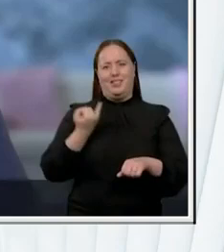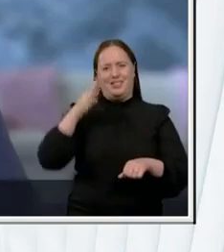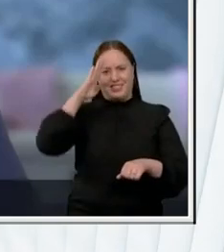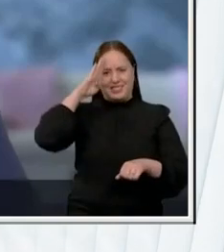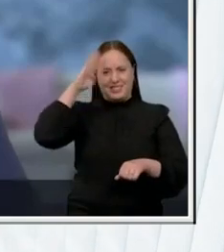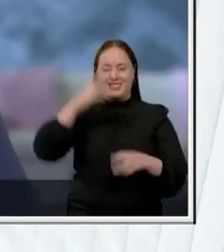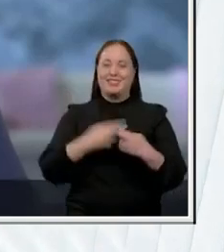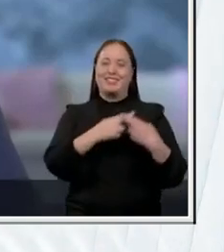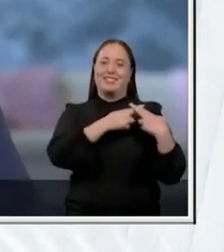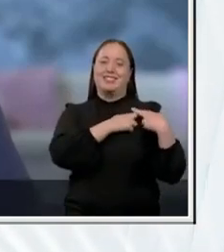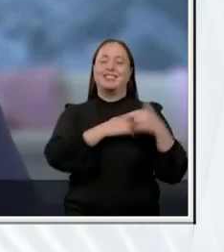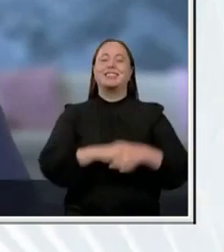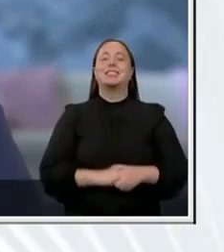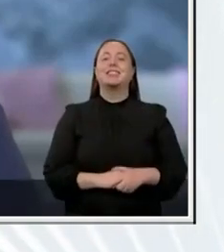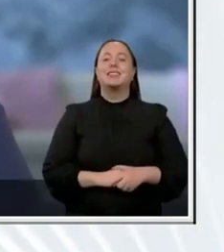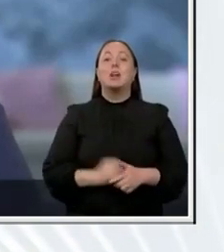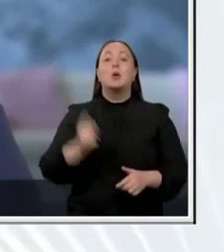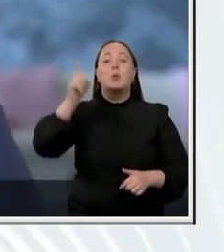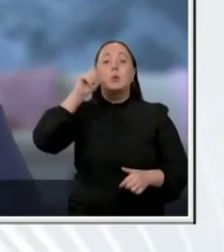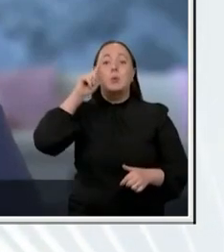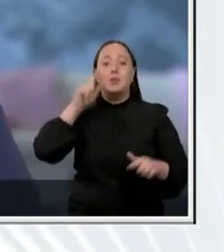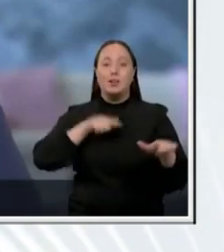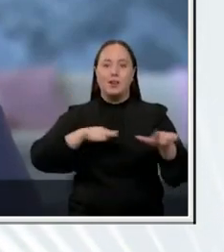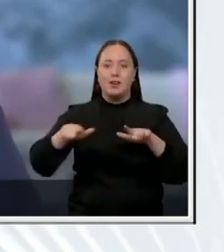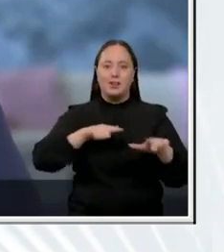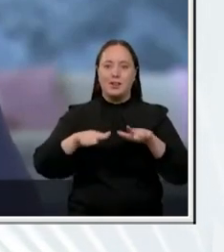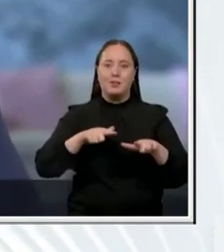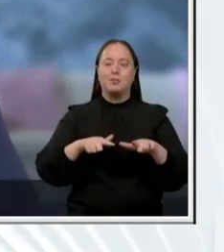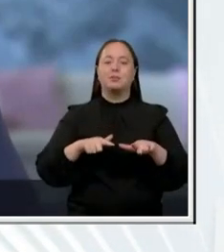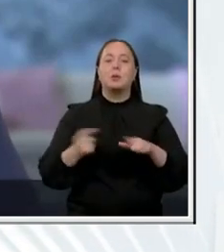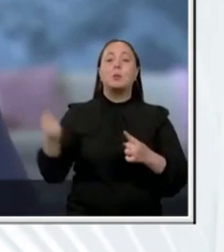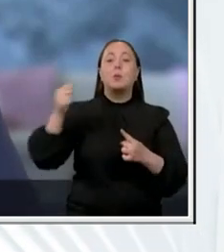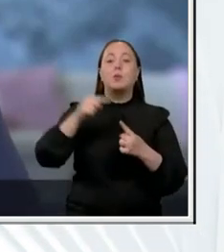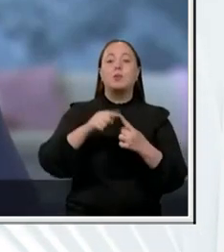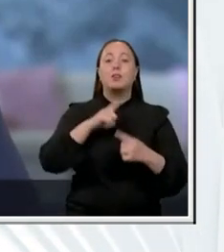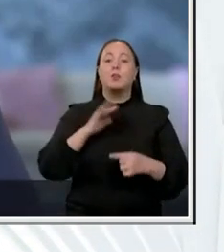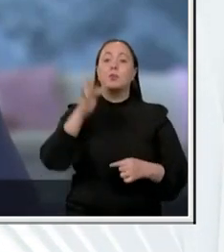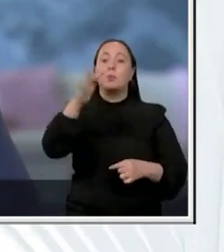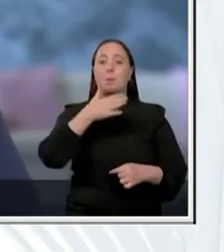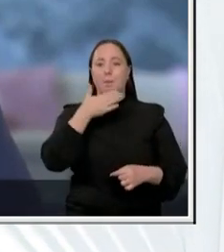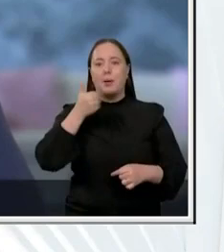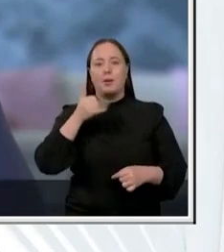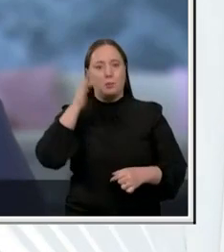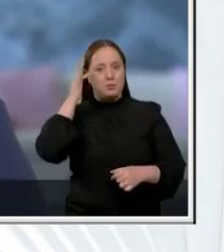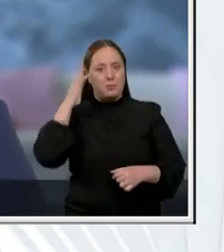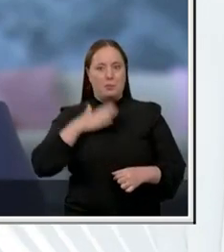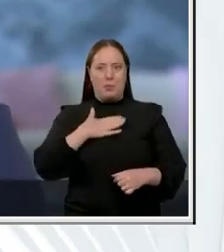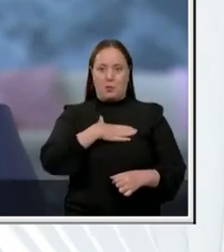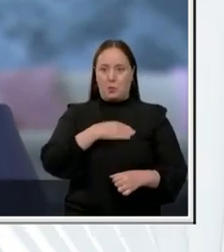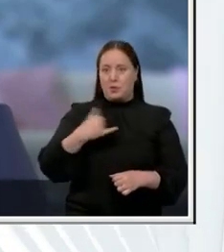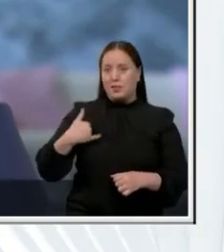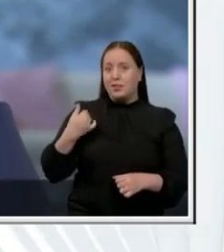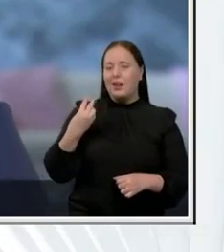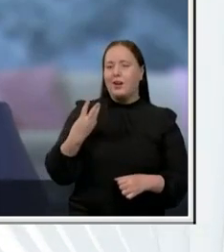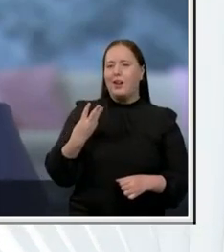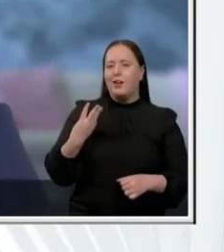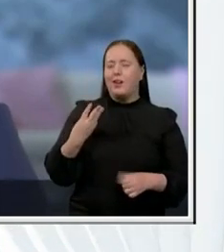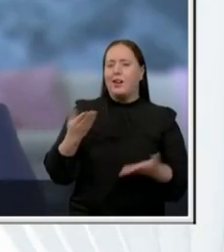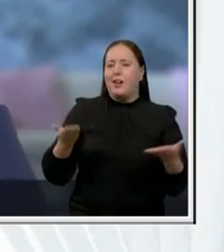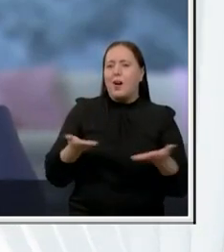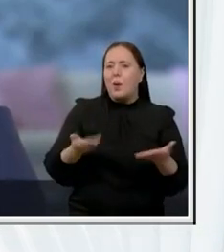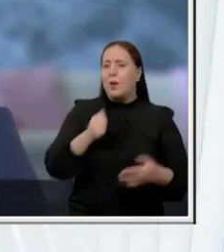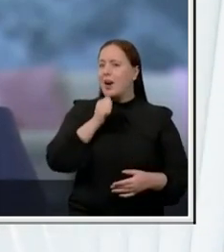não tinha nenhuma razão propensa para poder falar né em Cadeia nacional no seu documento enviado à pgr